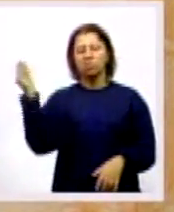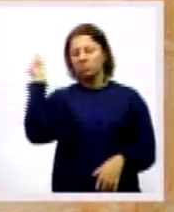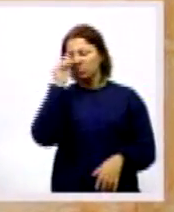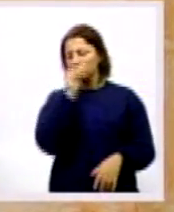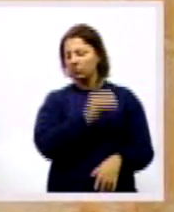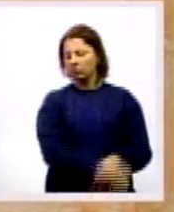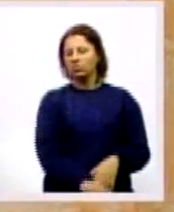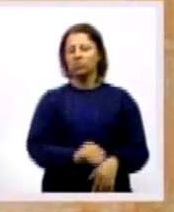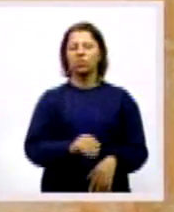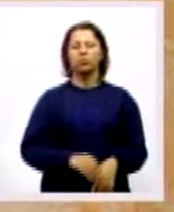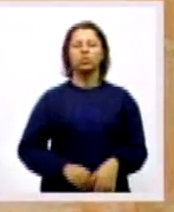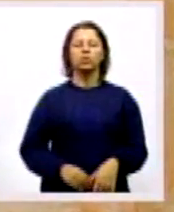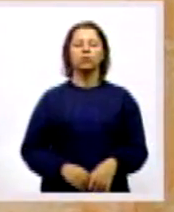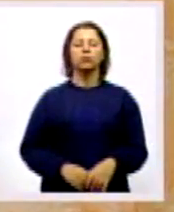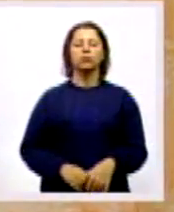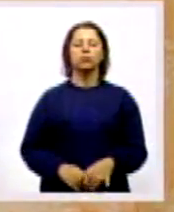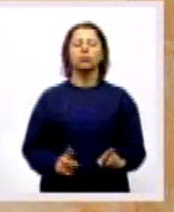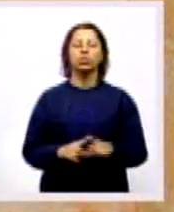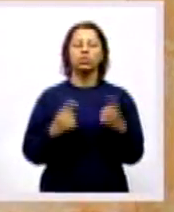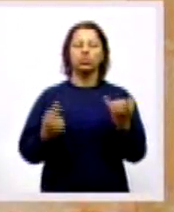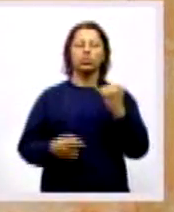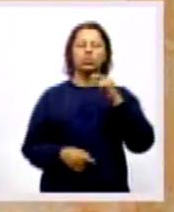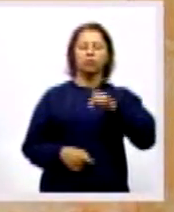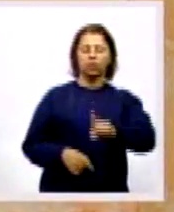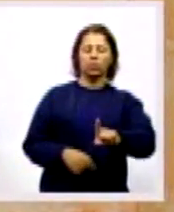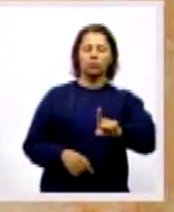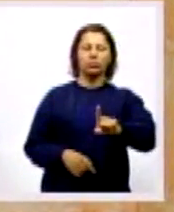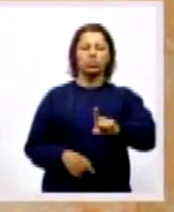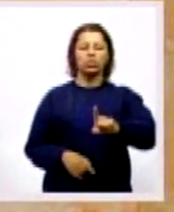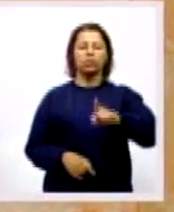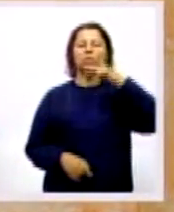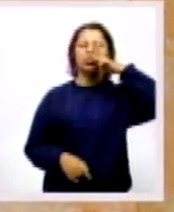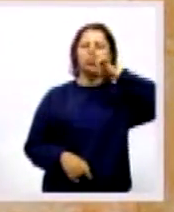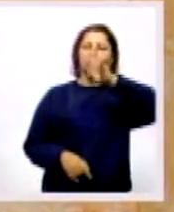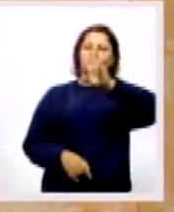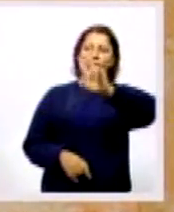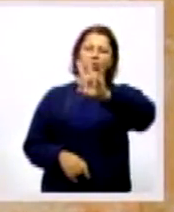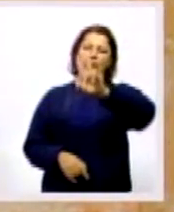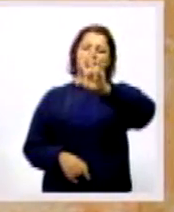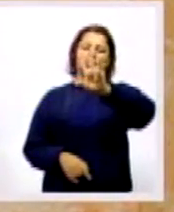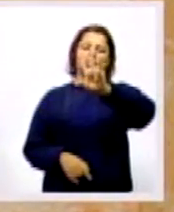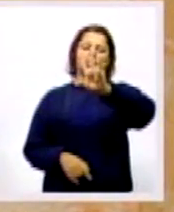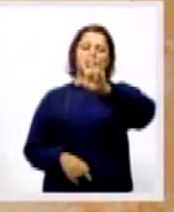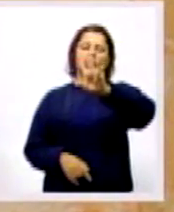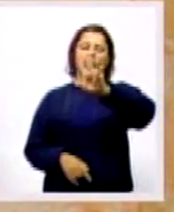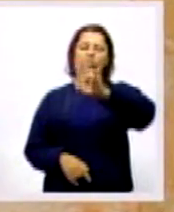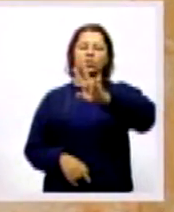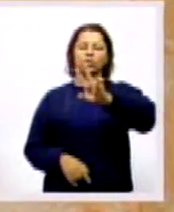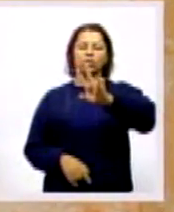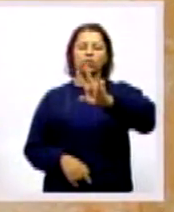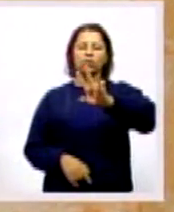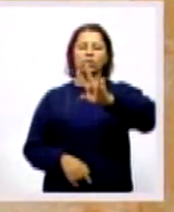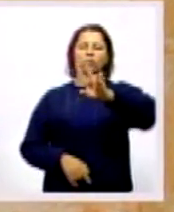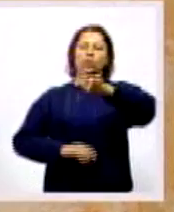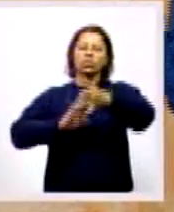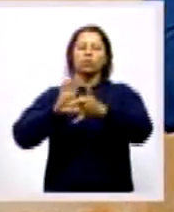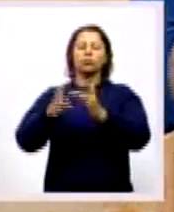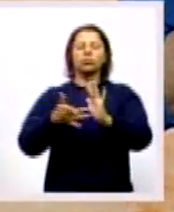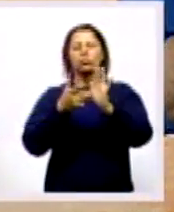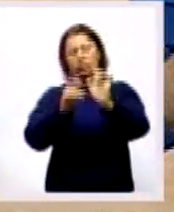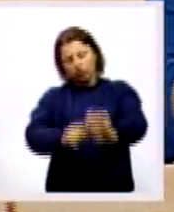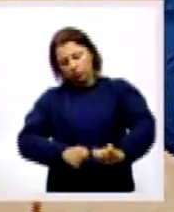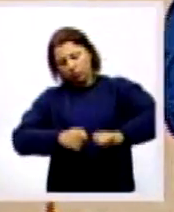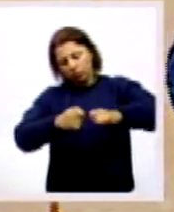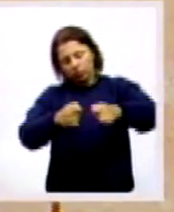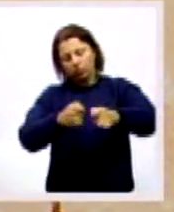desprezível. Mas se os seus olhos se prenderem nos olhos de Jesus, que lhe dá, que